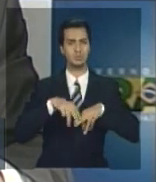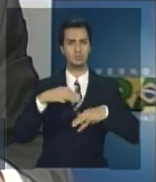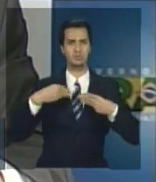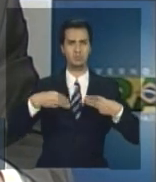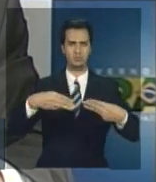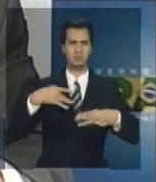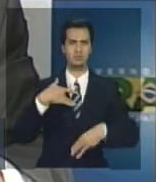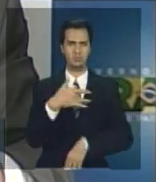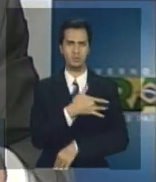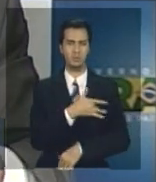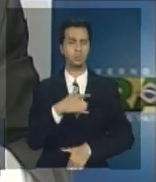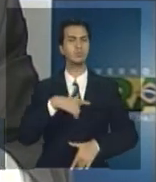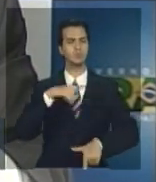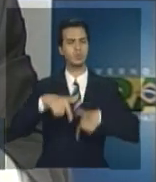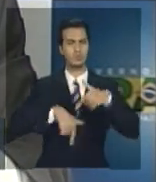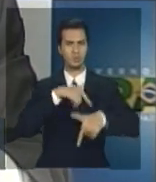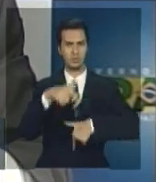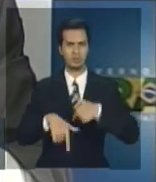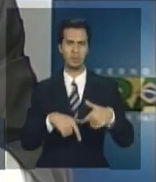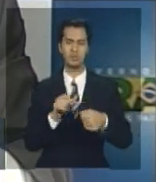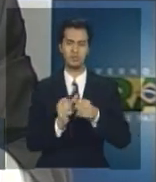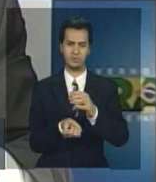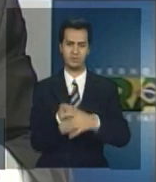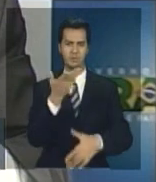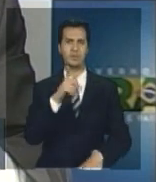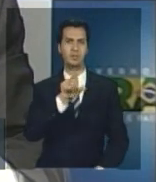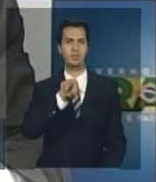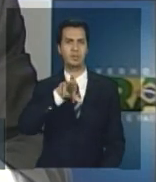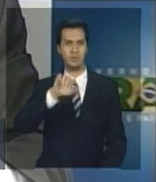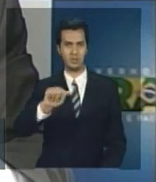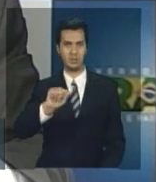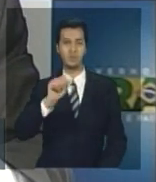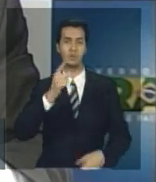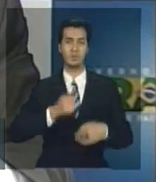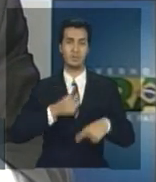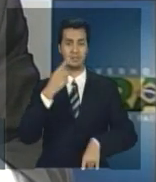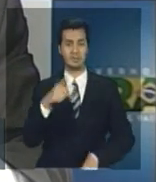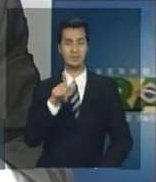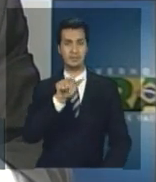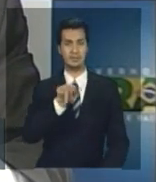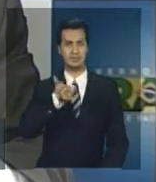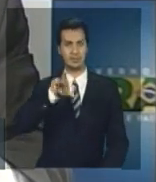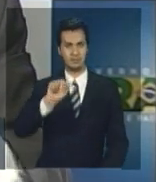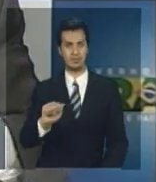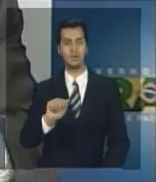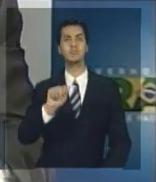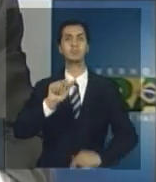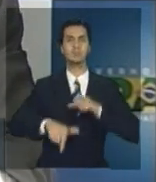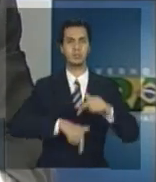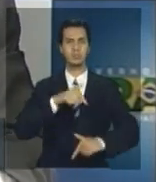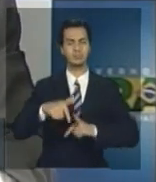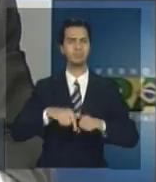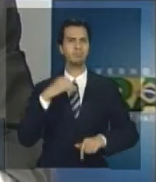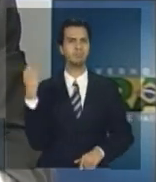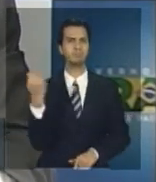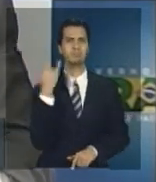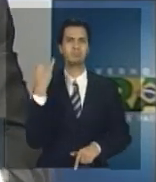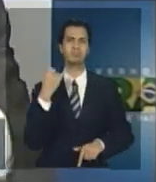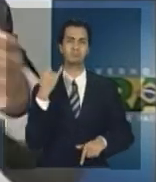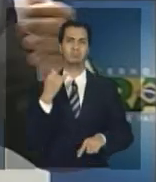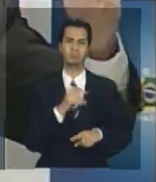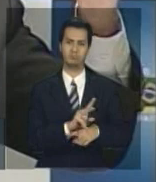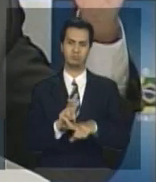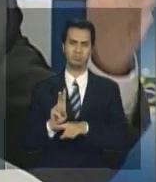sobretudo nos municípios prioritários, porque ele dá um instrumento decisivo para a ação de controle do mosquito. Citar o exemplo do Rio de Janeiro